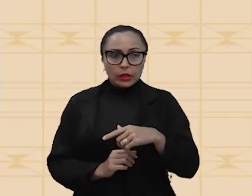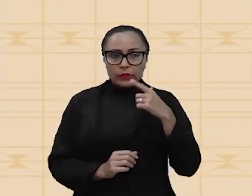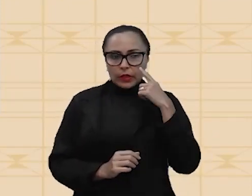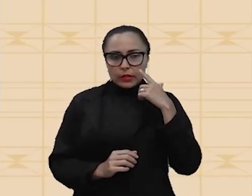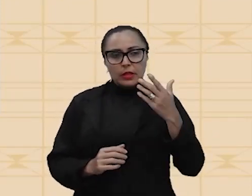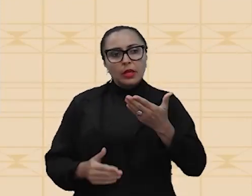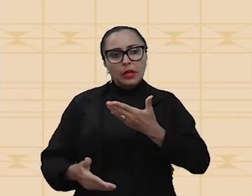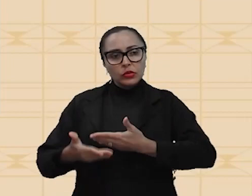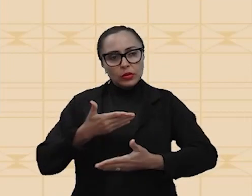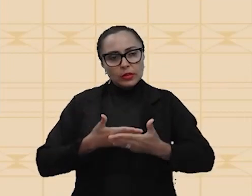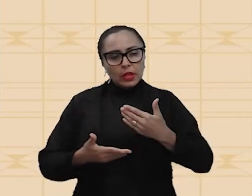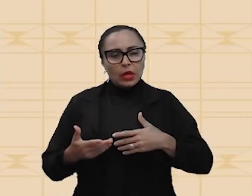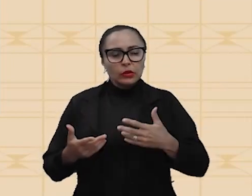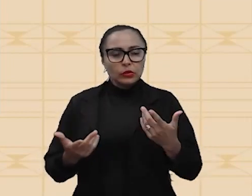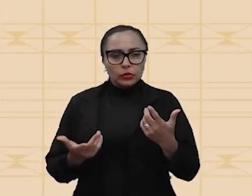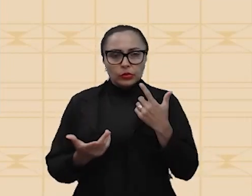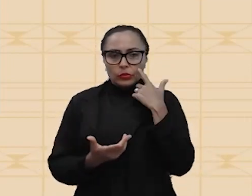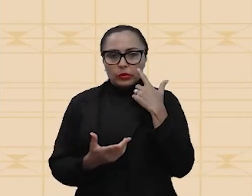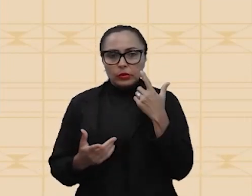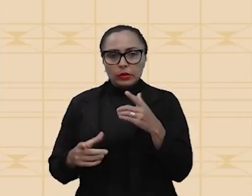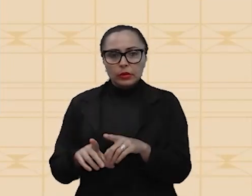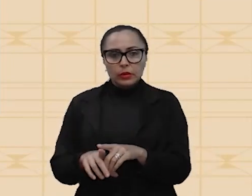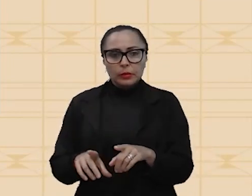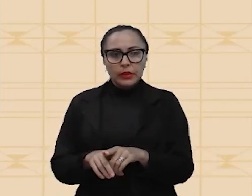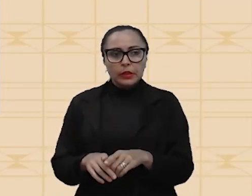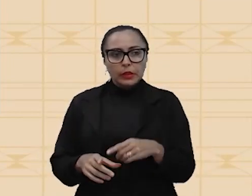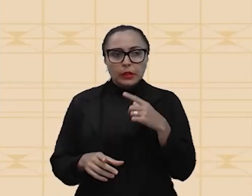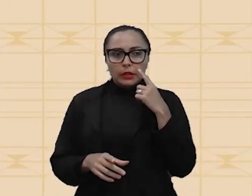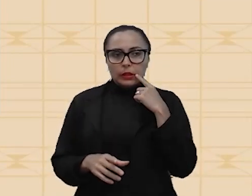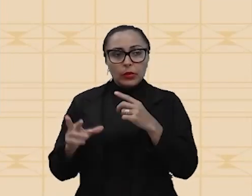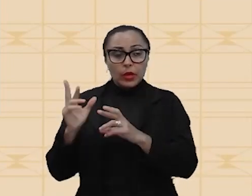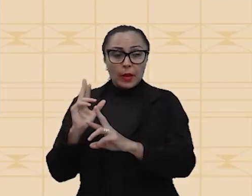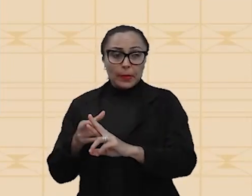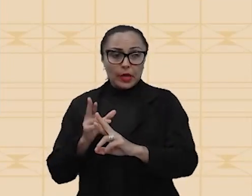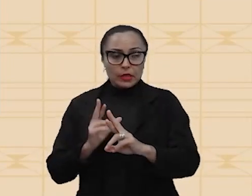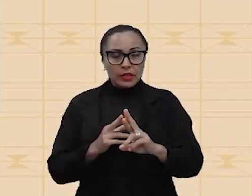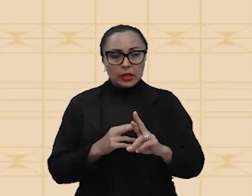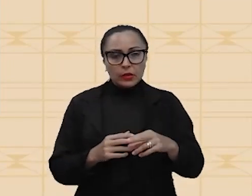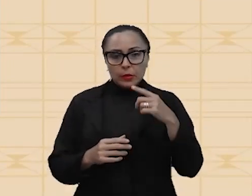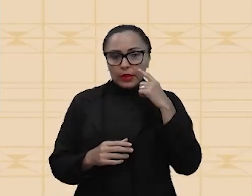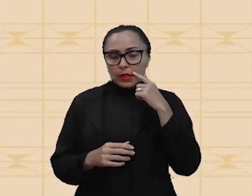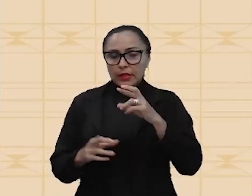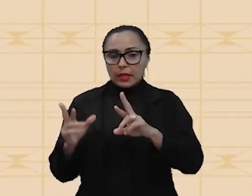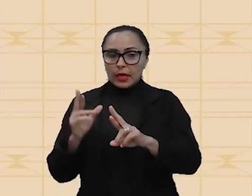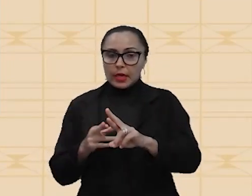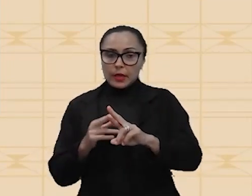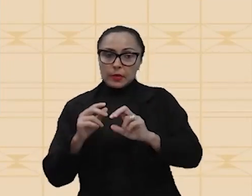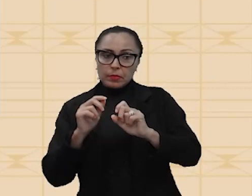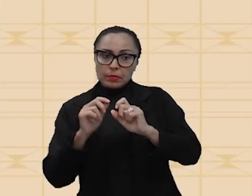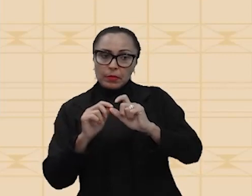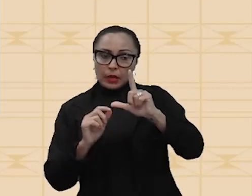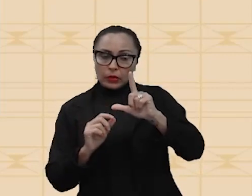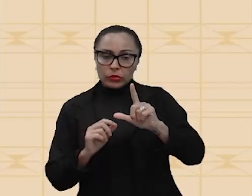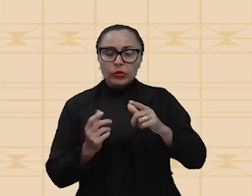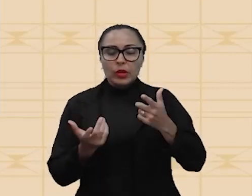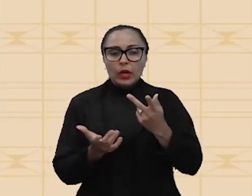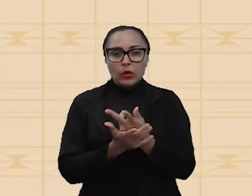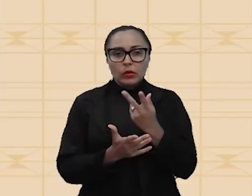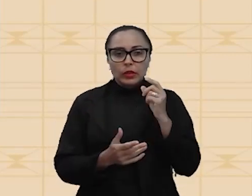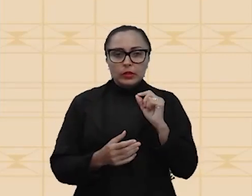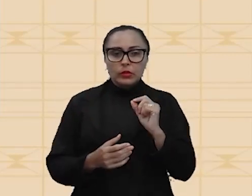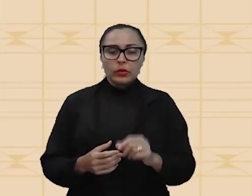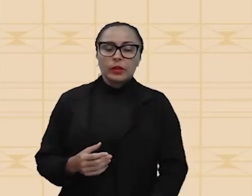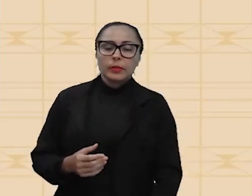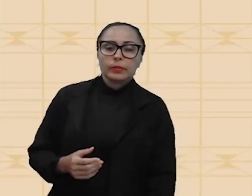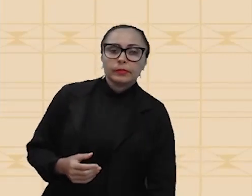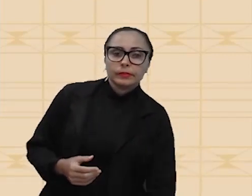normalmente aos resistores externos, representados por uma letra R maiúscula. Então, o que vai acontecer com essa passagem da corrente elétrica?